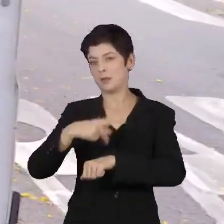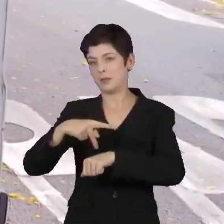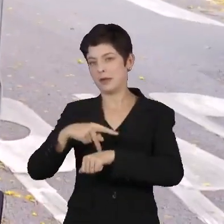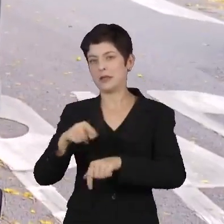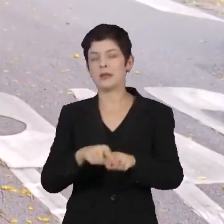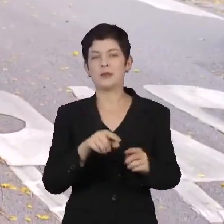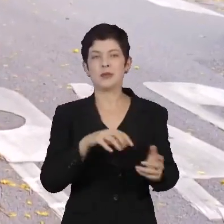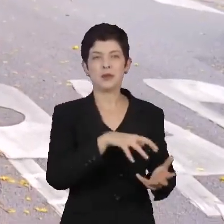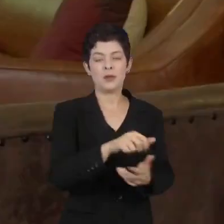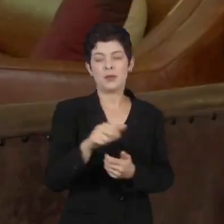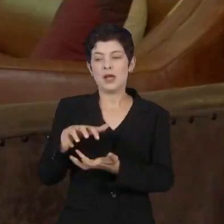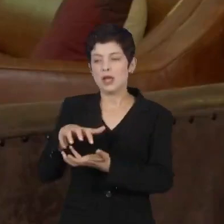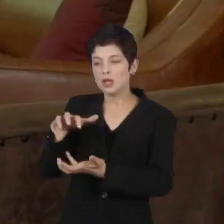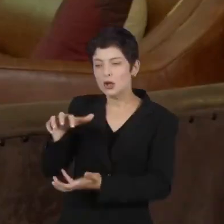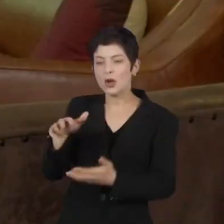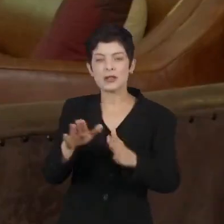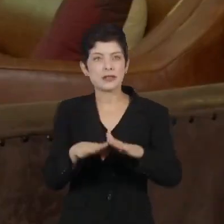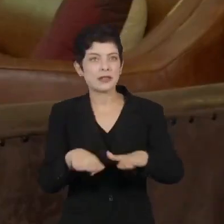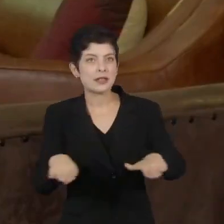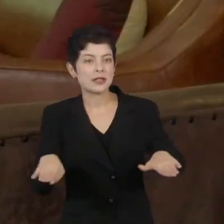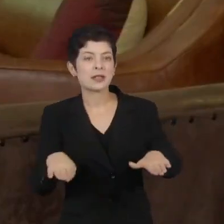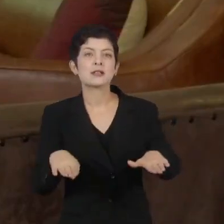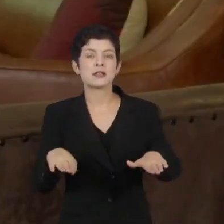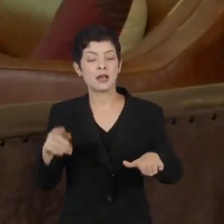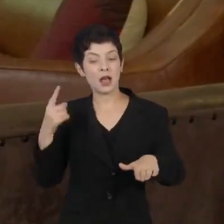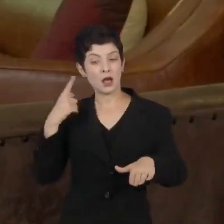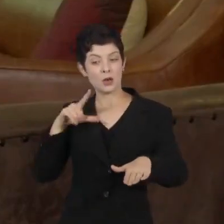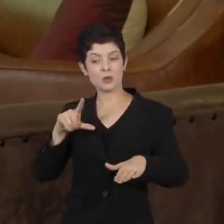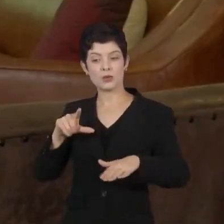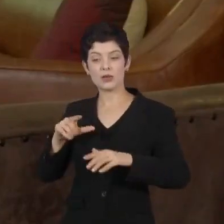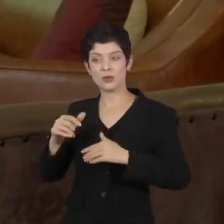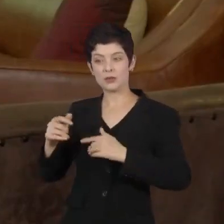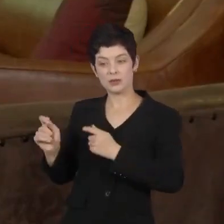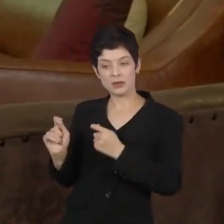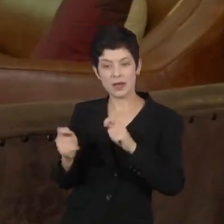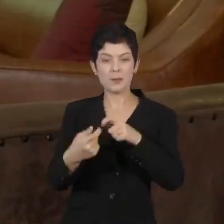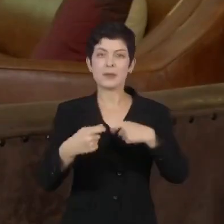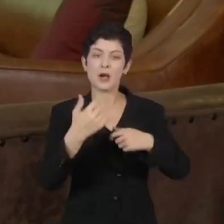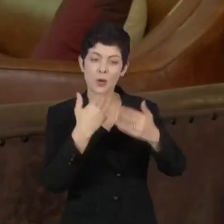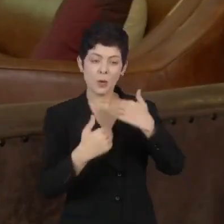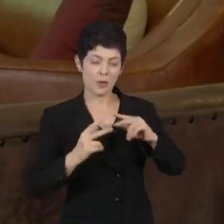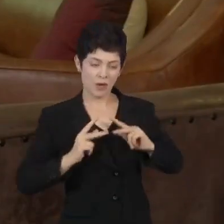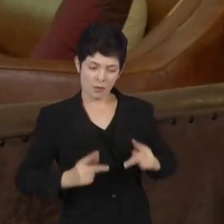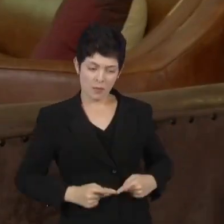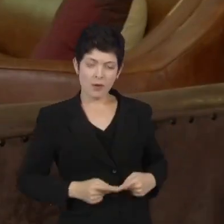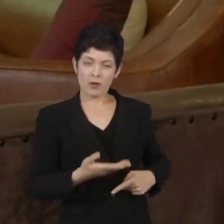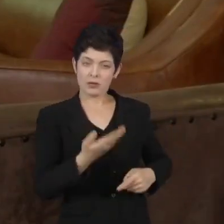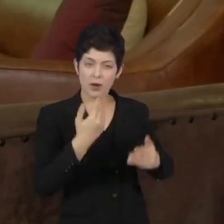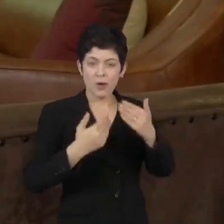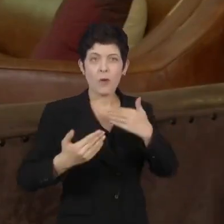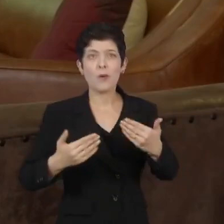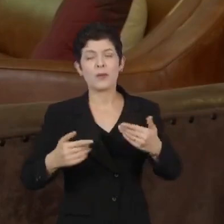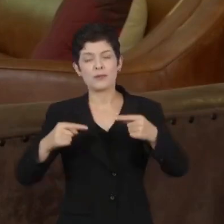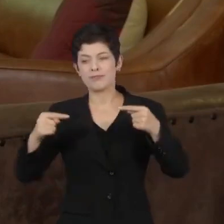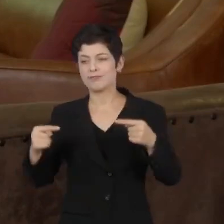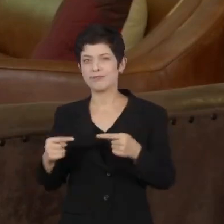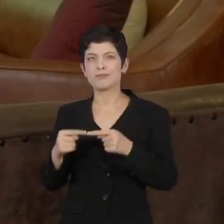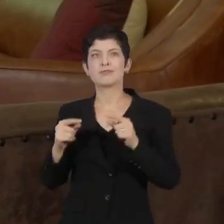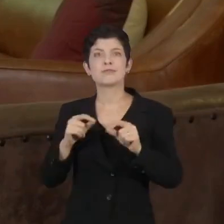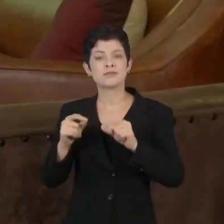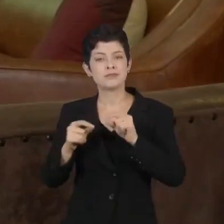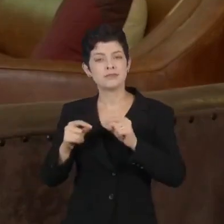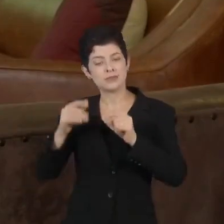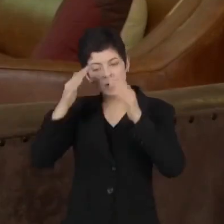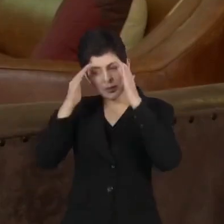São idosos, crianças, deficientes físicos e mentais. Então, eles precisam se alimentar, são seres humanos. Então, faz toda a lógica do mundo, né,